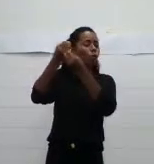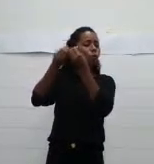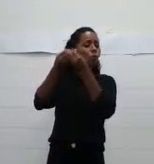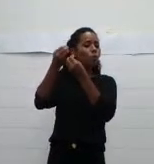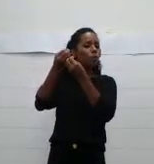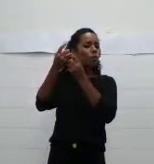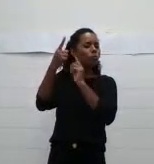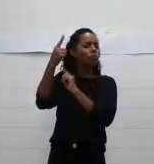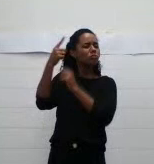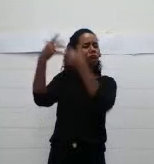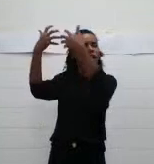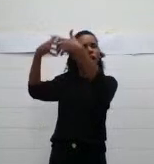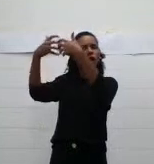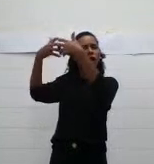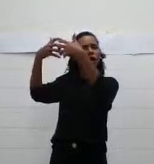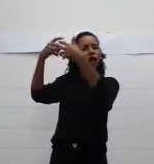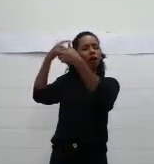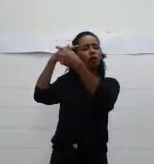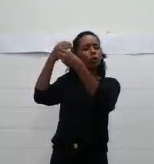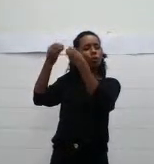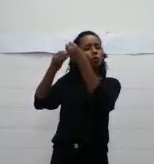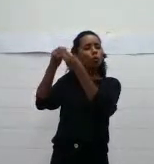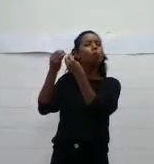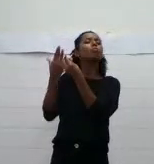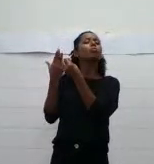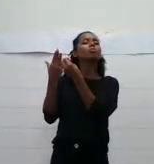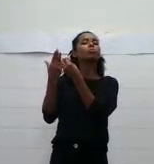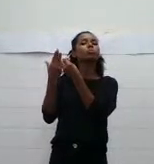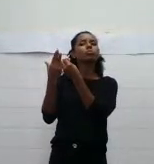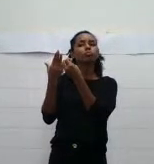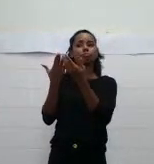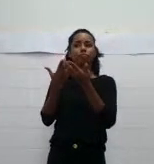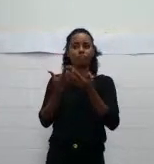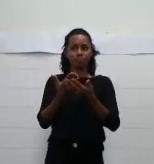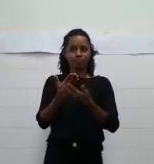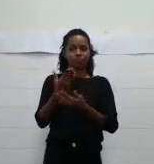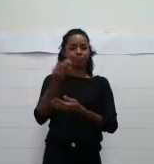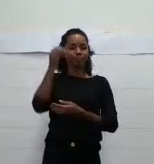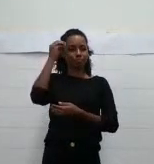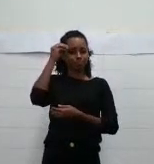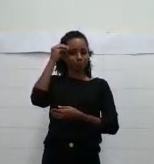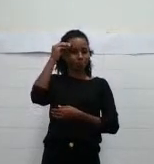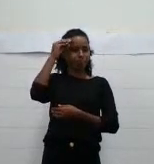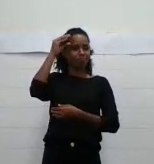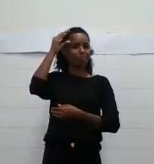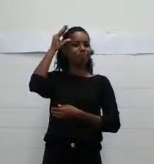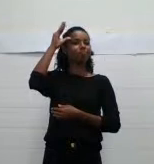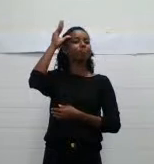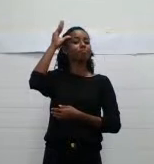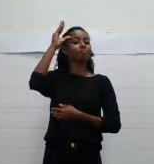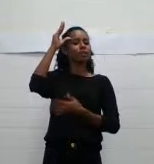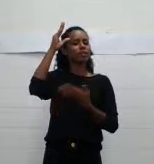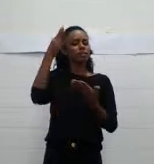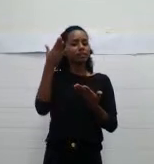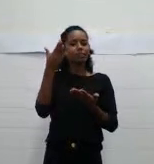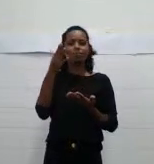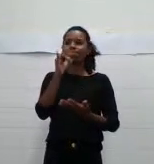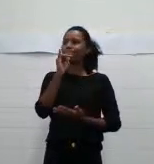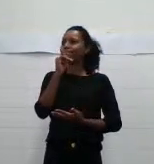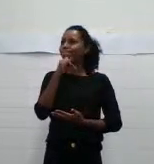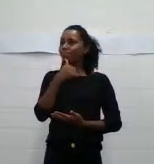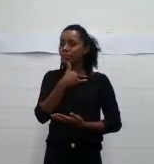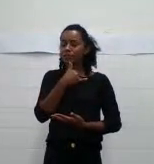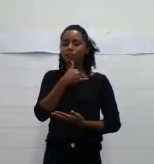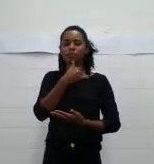faz disso conhecimento. Então, eu acho lamentável que a gente ainda viva numa sociedade em que essas